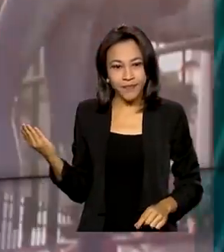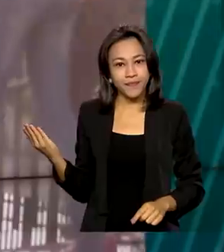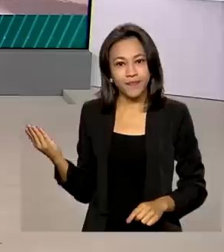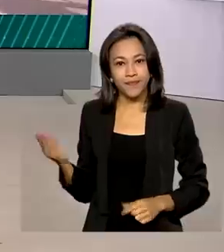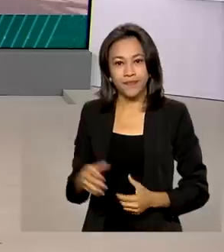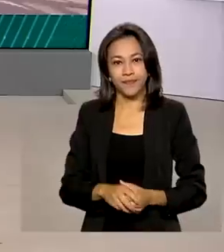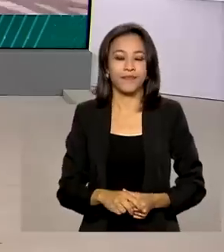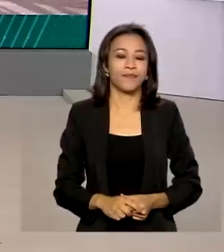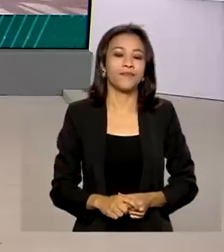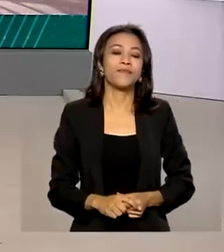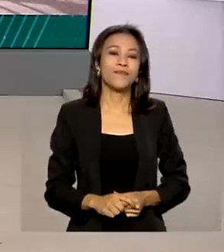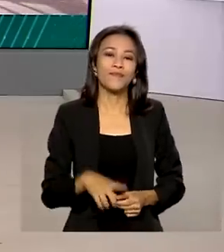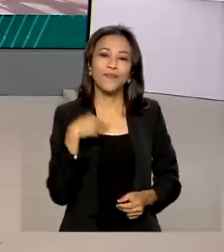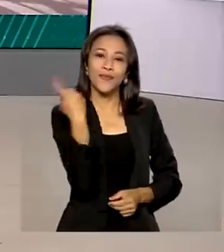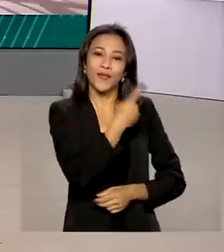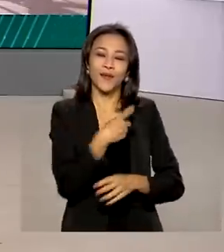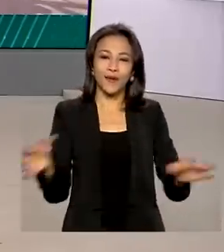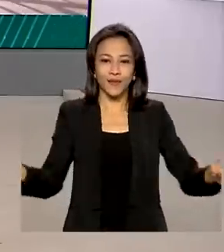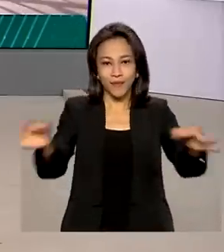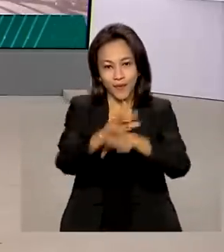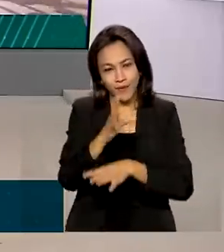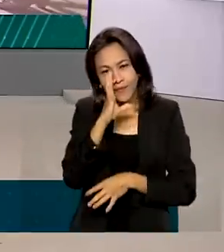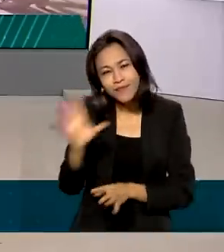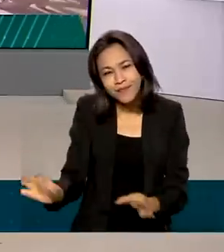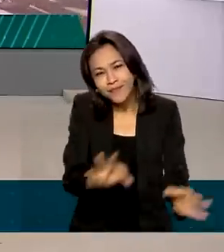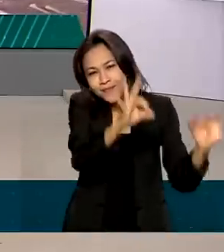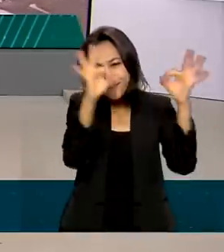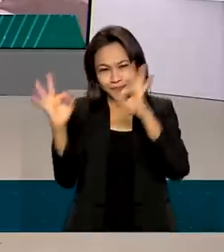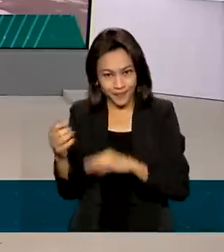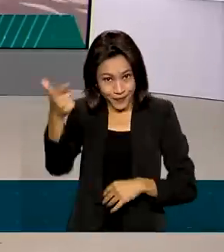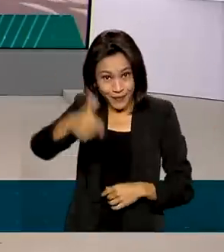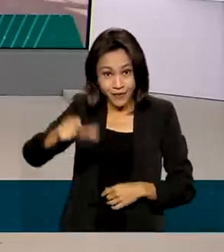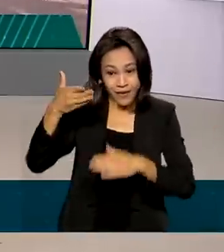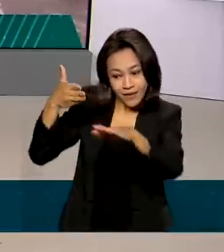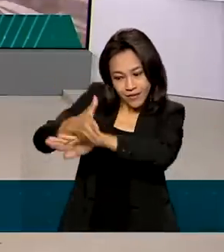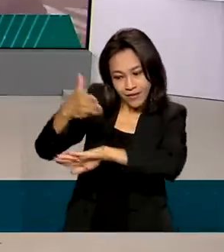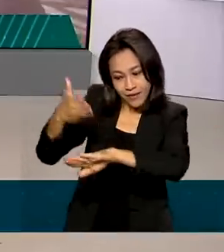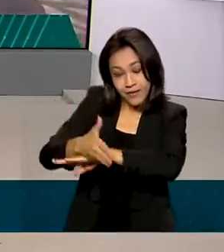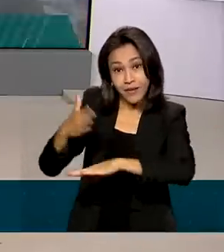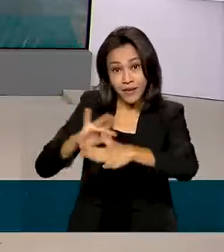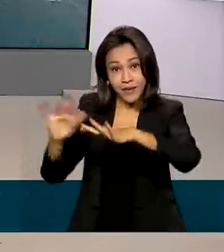gov.br/arquivo-nacional. E a gente fica por aqui. Para rever as reportagens, acesse as